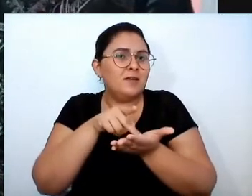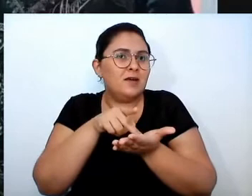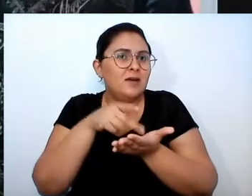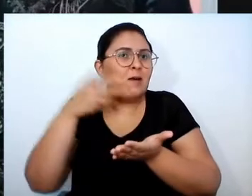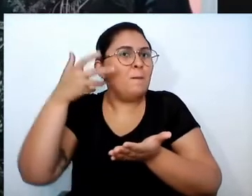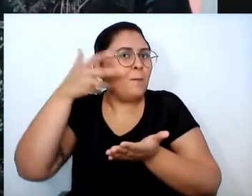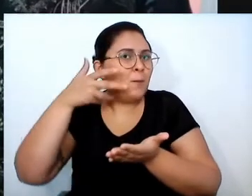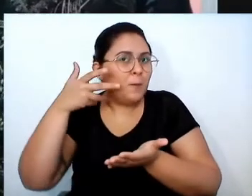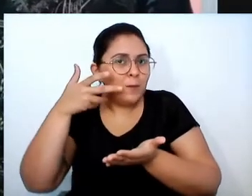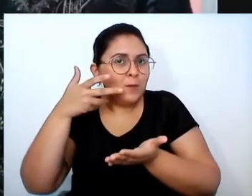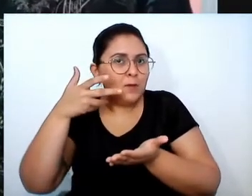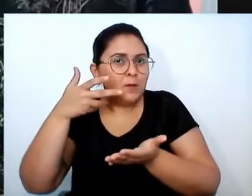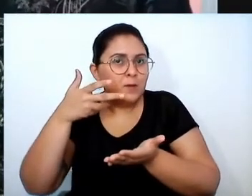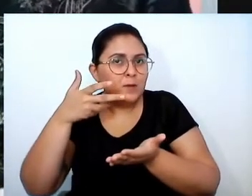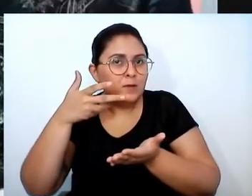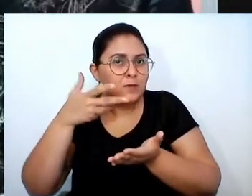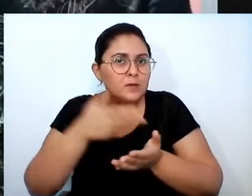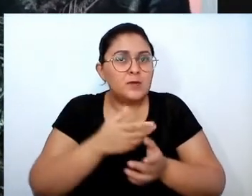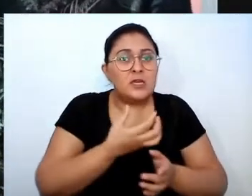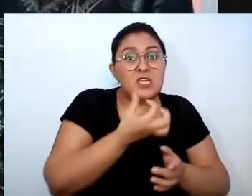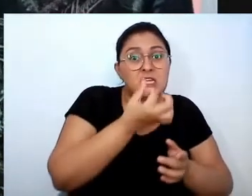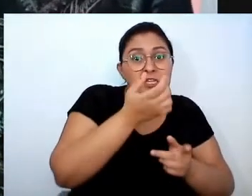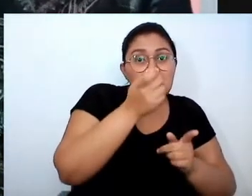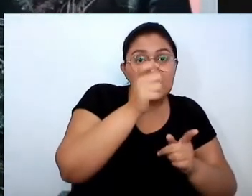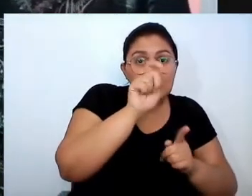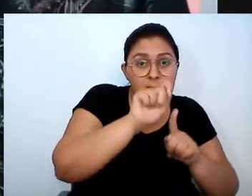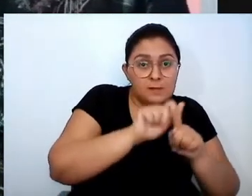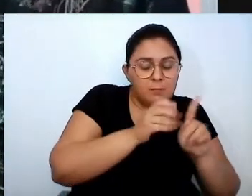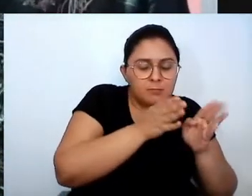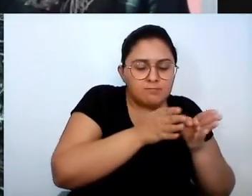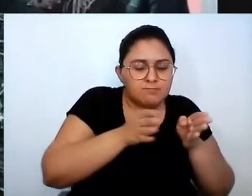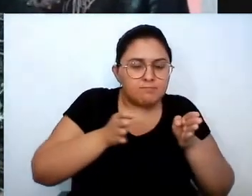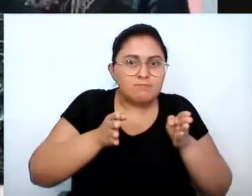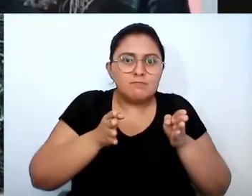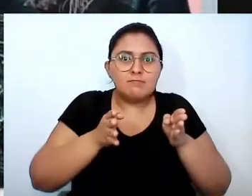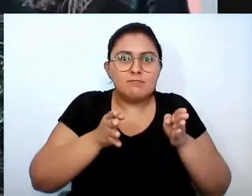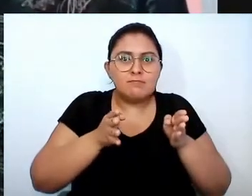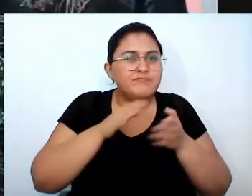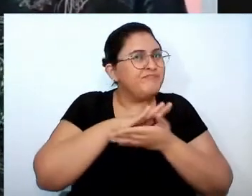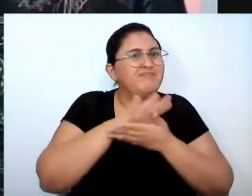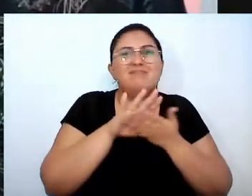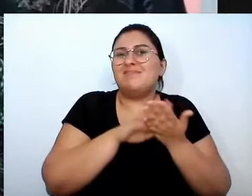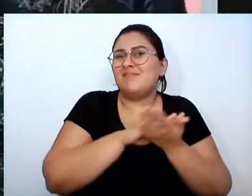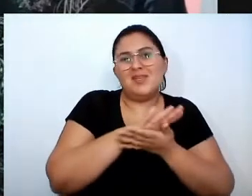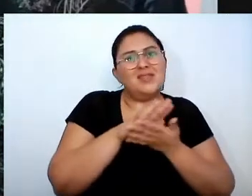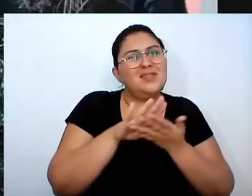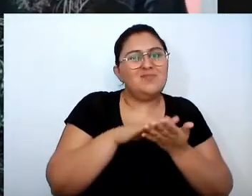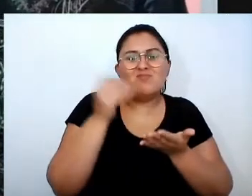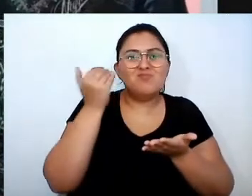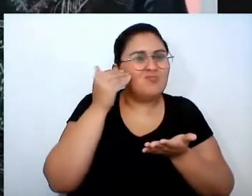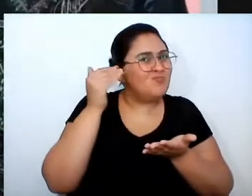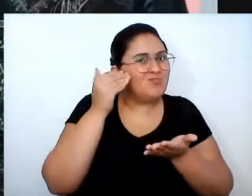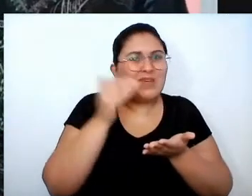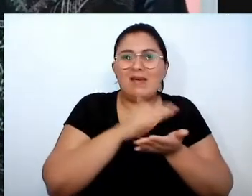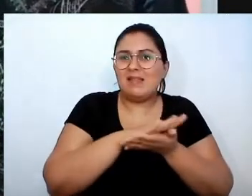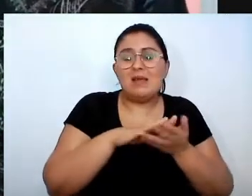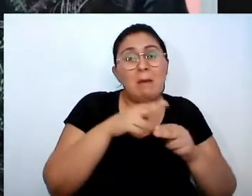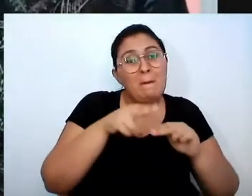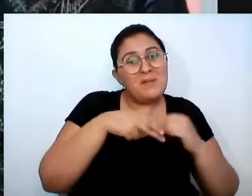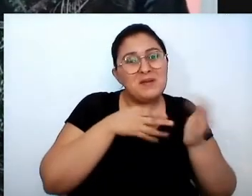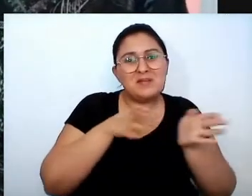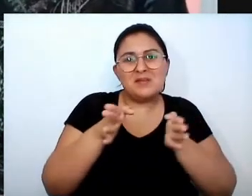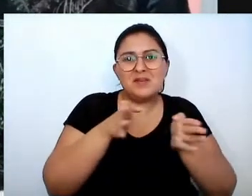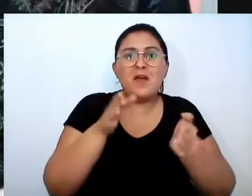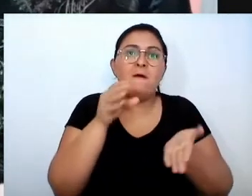primeiros 6 meses eu não fiz nada porque eu não tinha nem ideia de como estudar música, né? Porque eu não tinha Sim, total conhecimento de acessibilidade, né? De